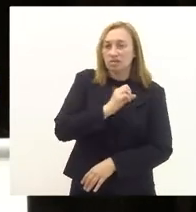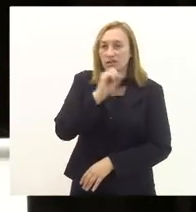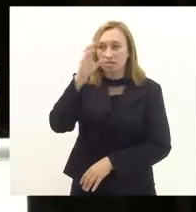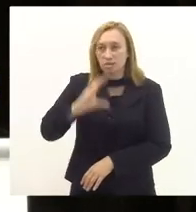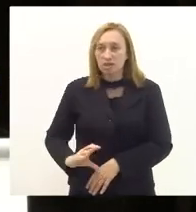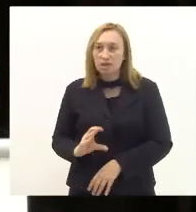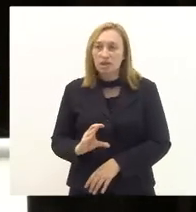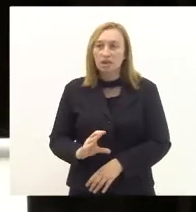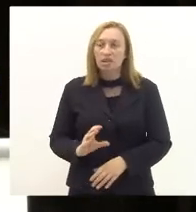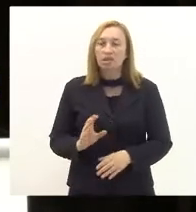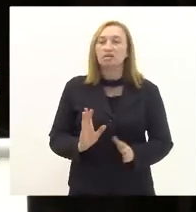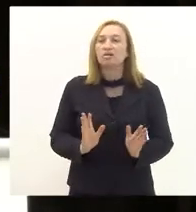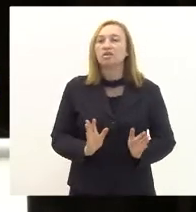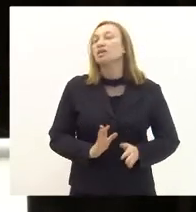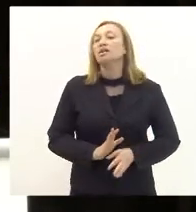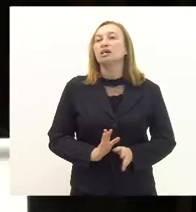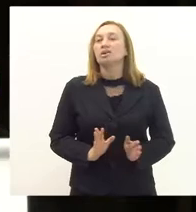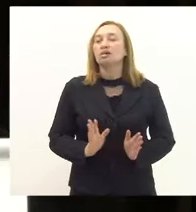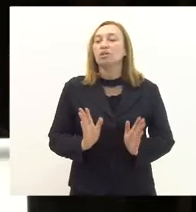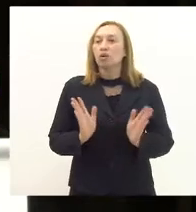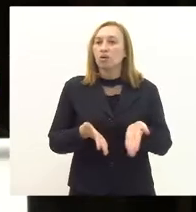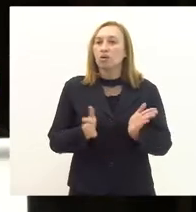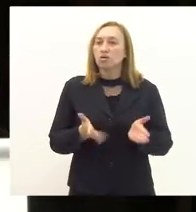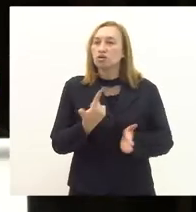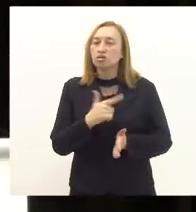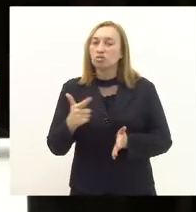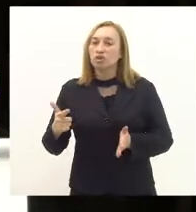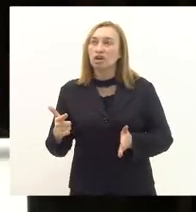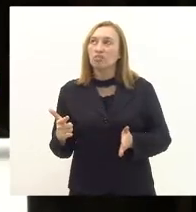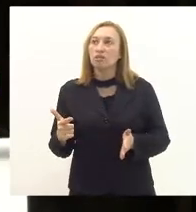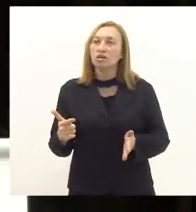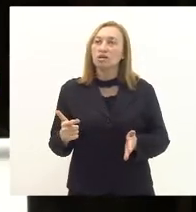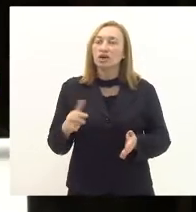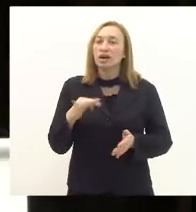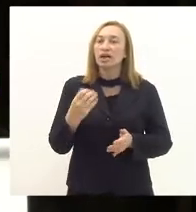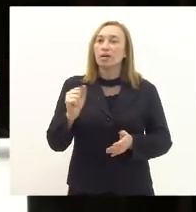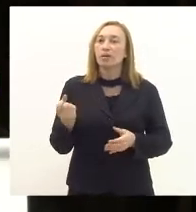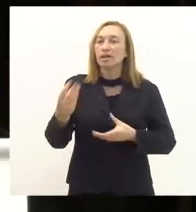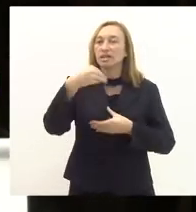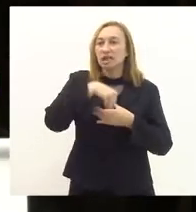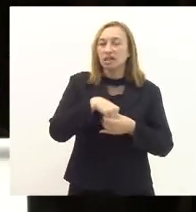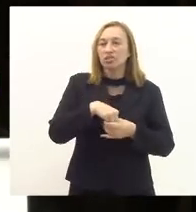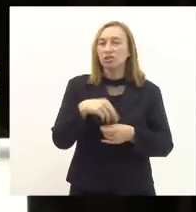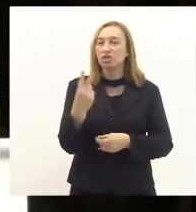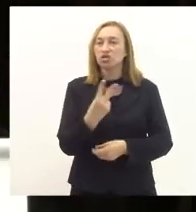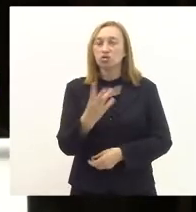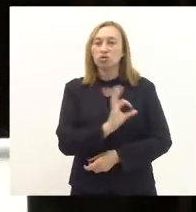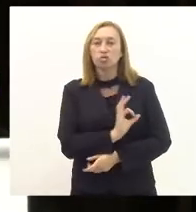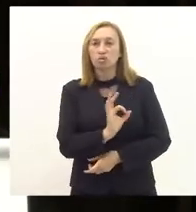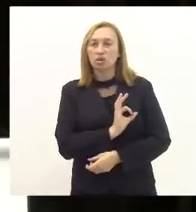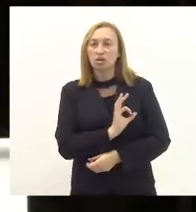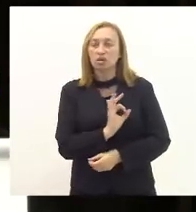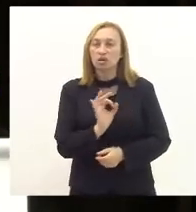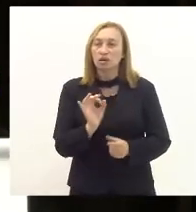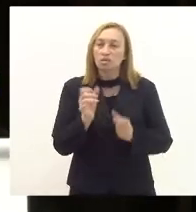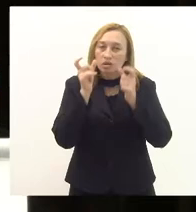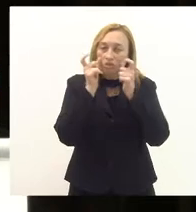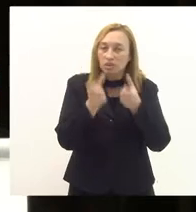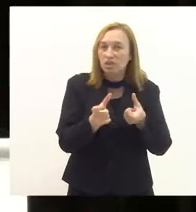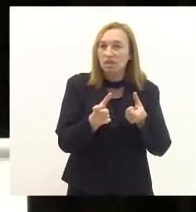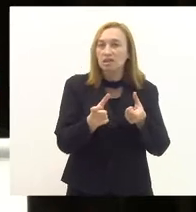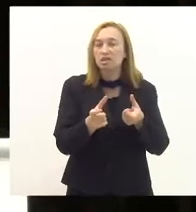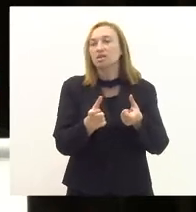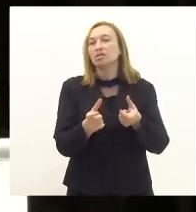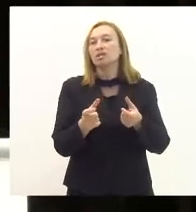elas se invisibilizaram. Hoje nós não temos mais campanhas dentro das duas polícias para chamar a atenção